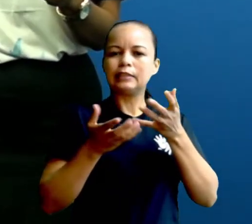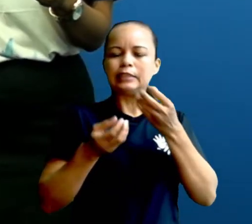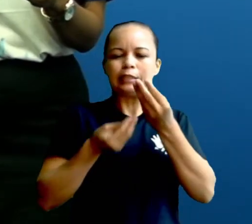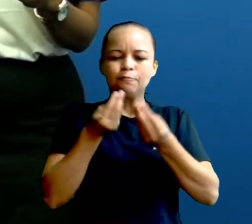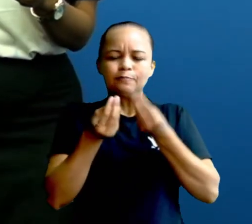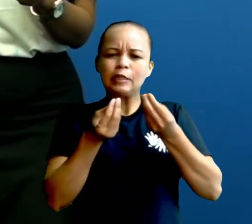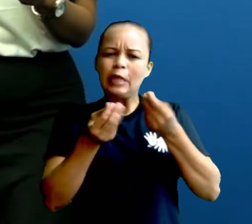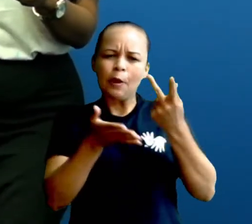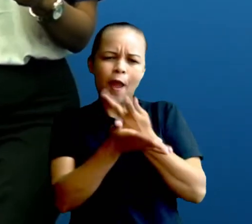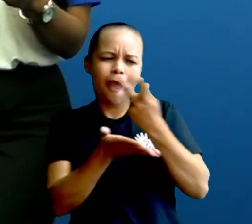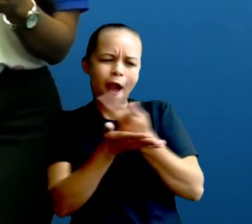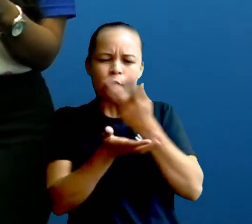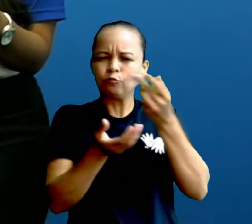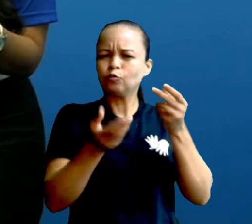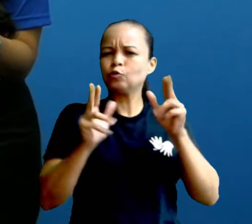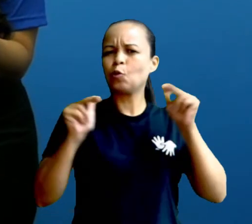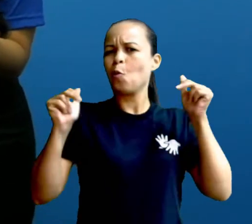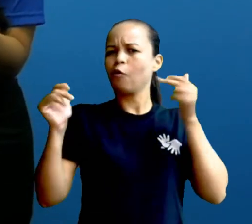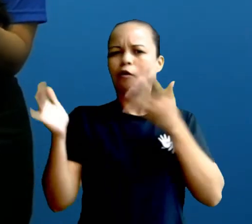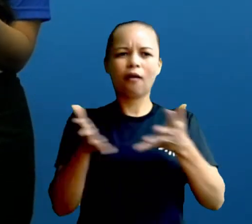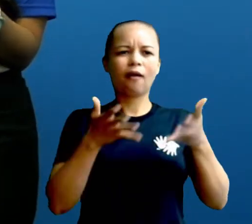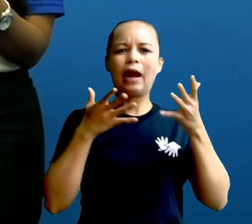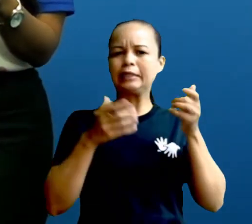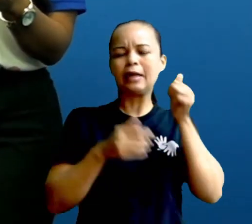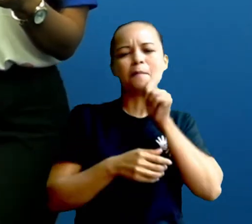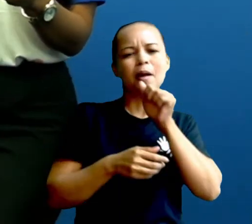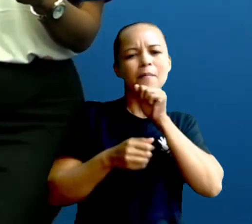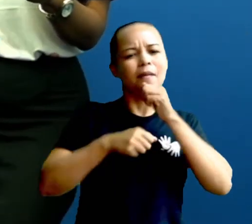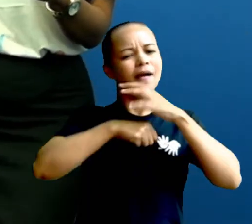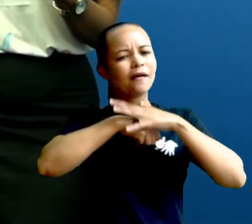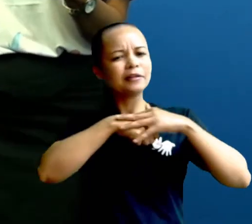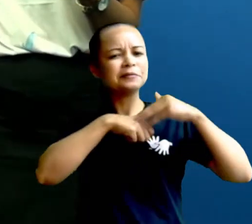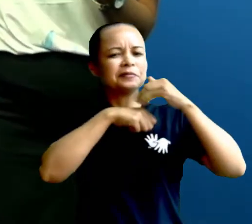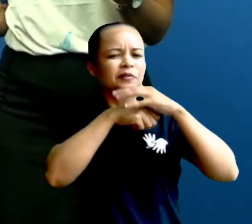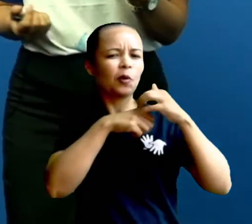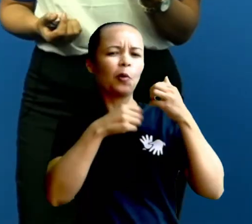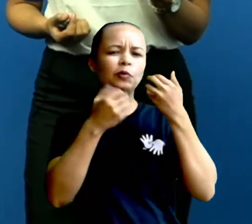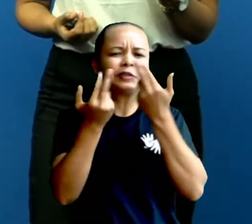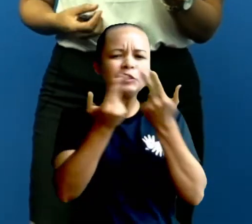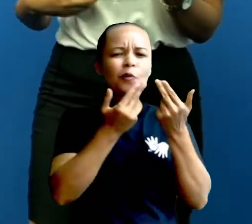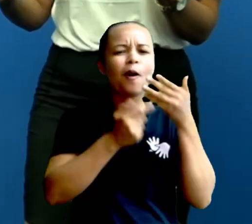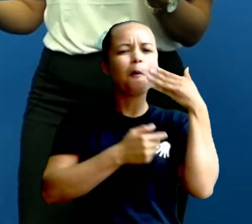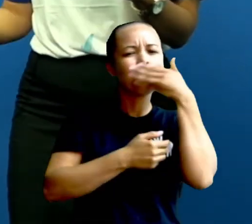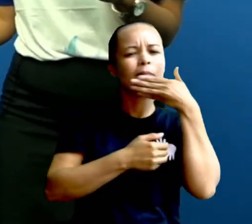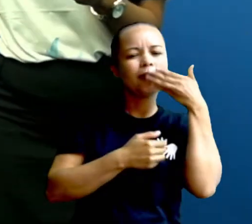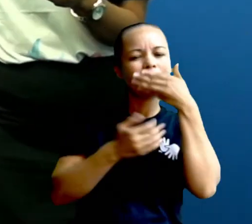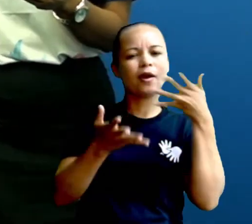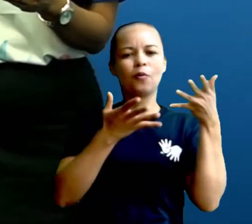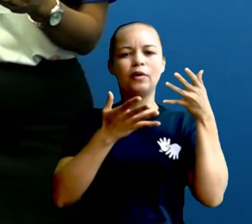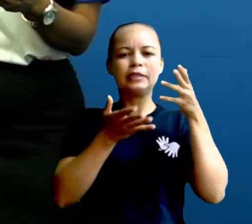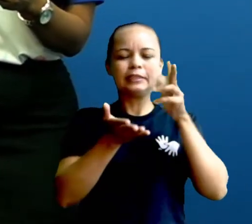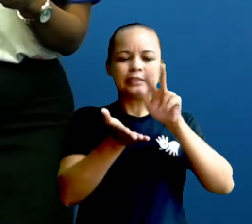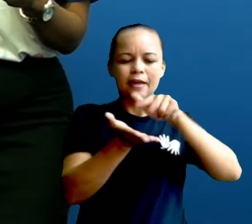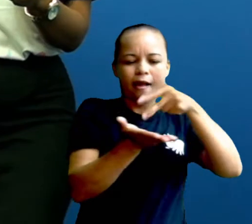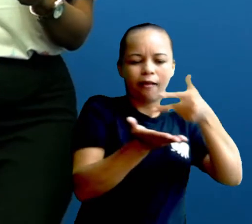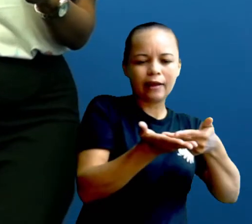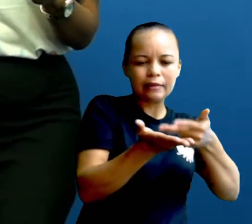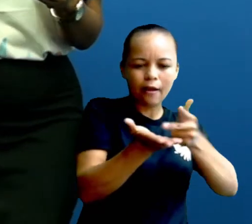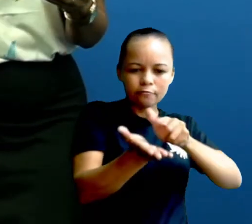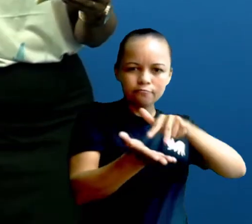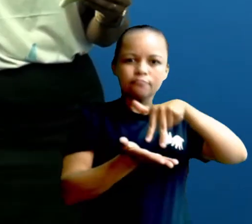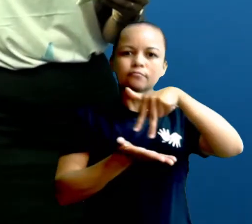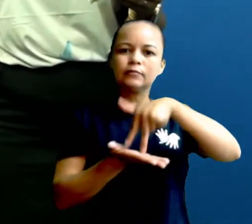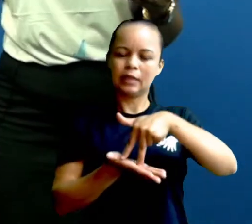Sem nenhuma imperfeição, mãe é voz do coração, é tão doce feito mel. Se ela cai, logo